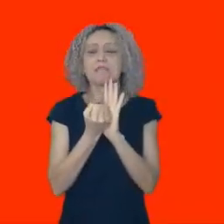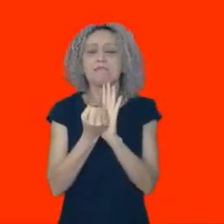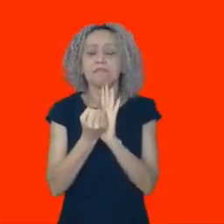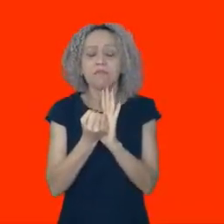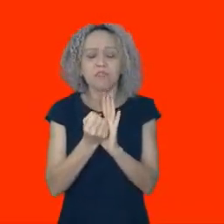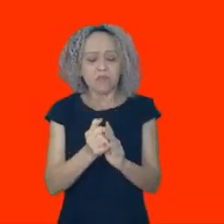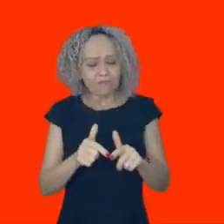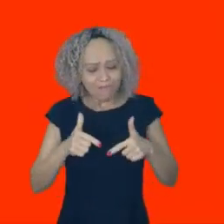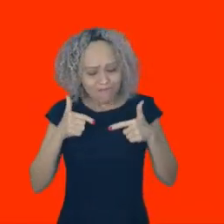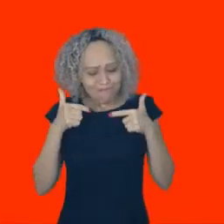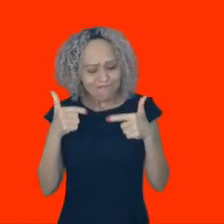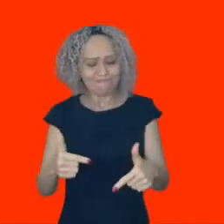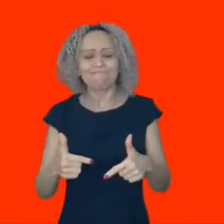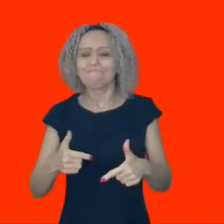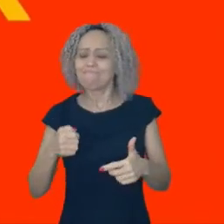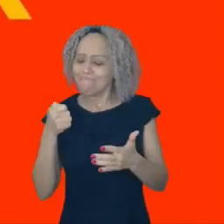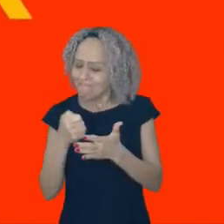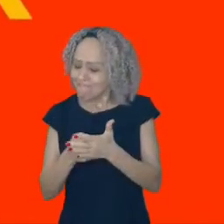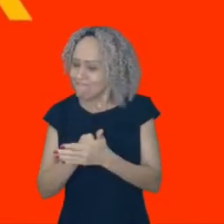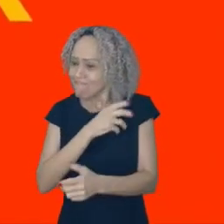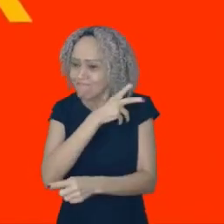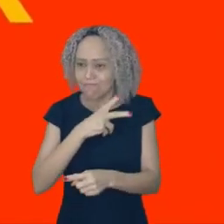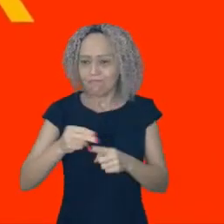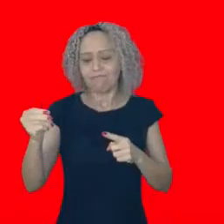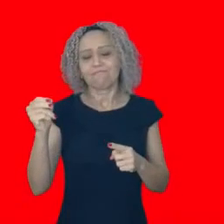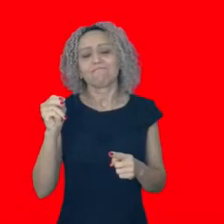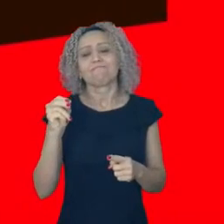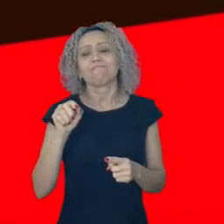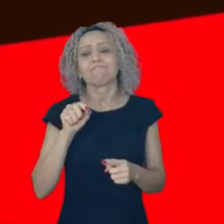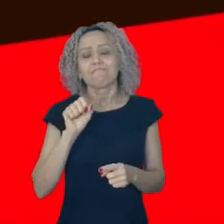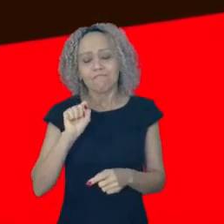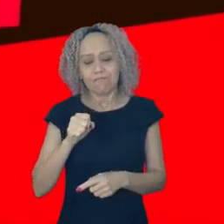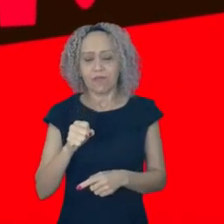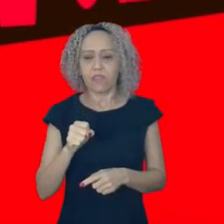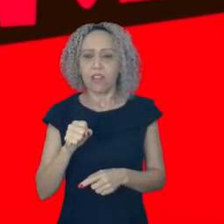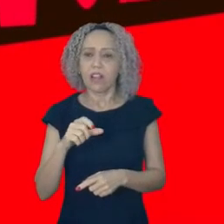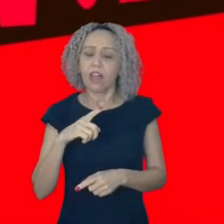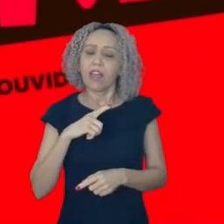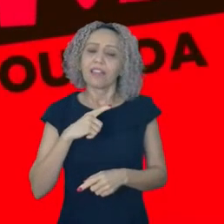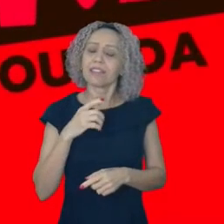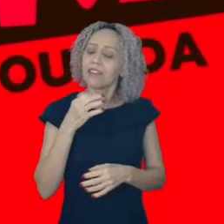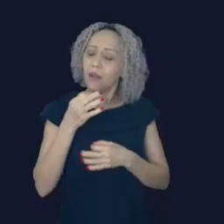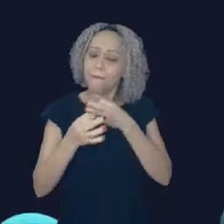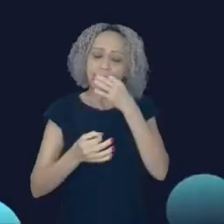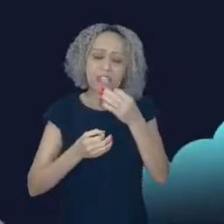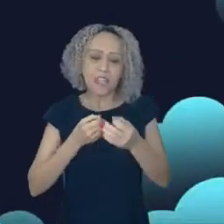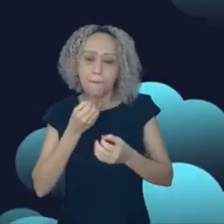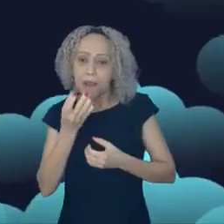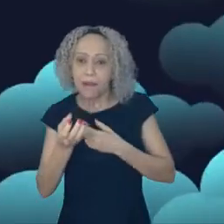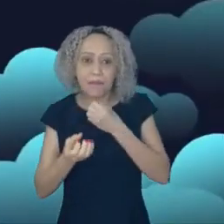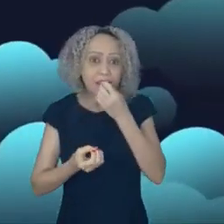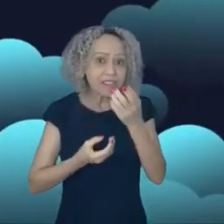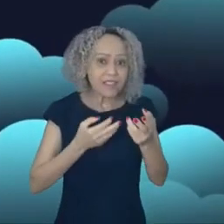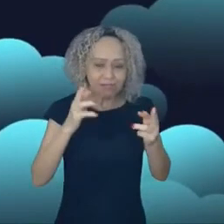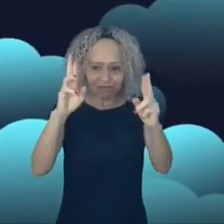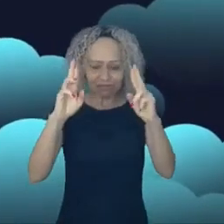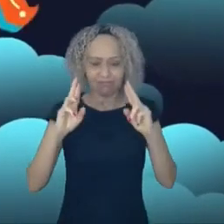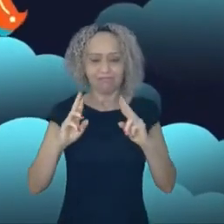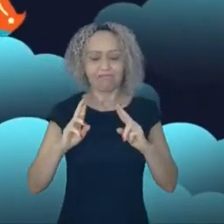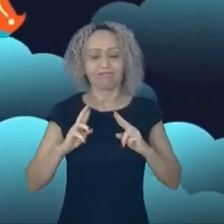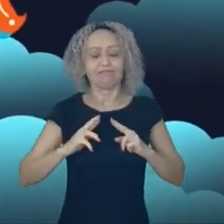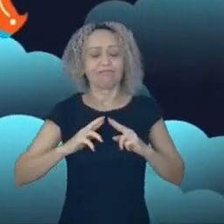sina, batalhando pra vencer. Tenho voz pra ser ouvida,